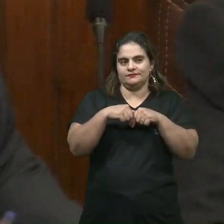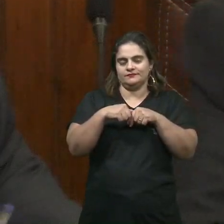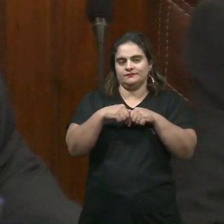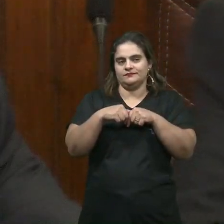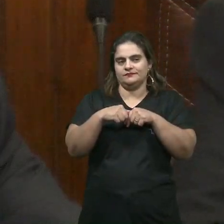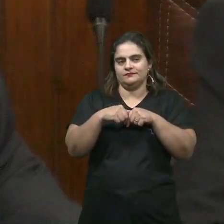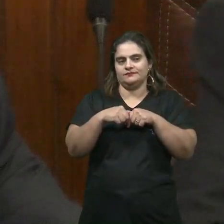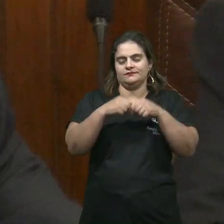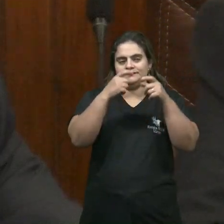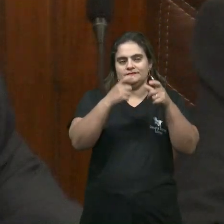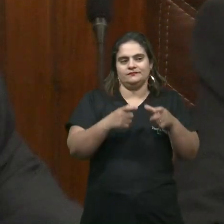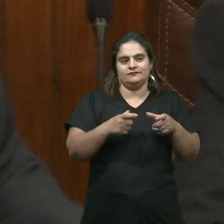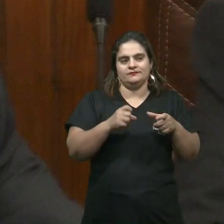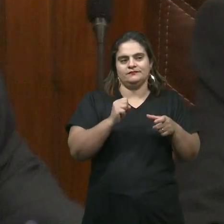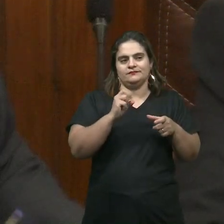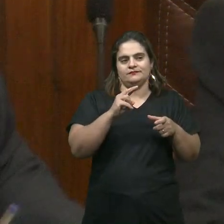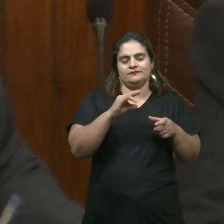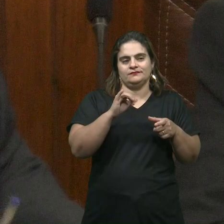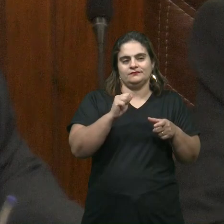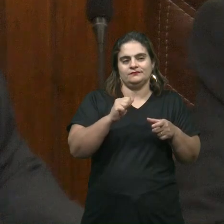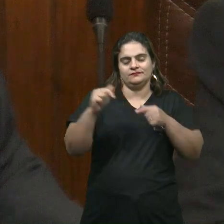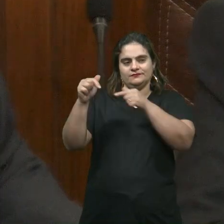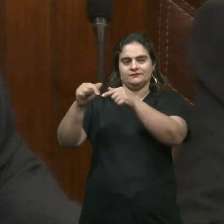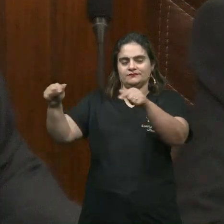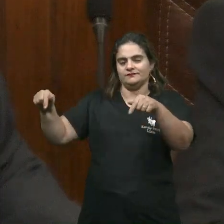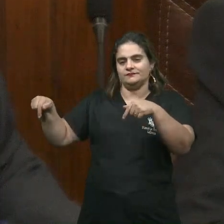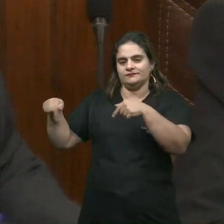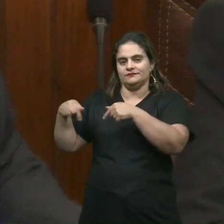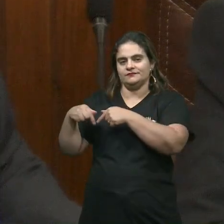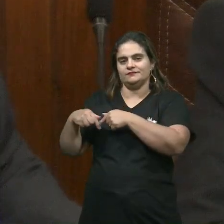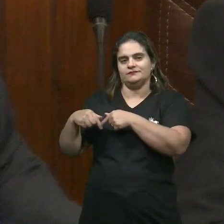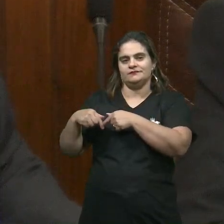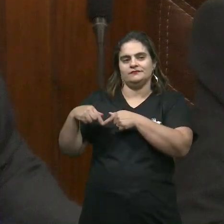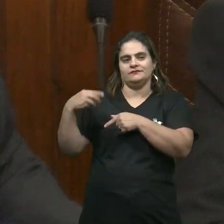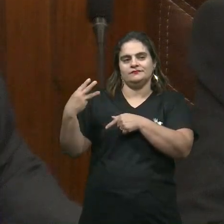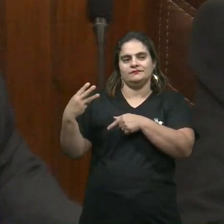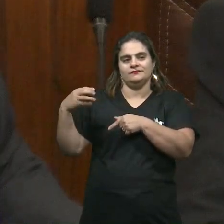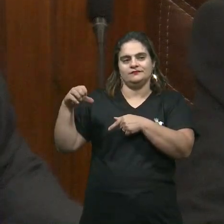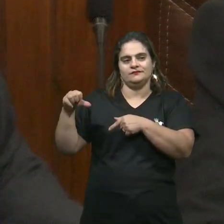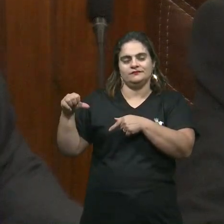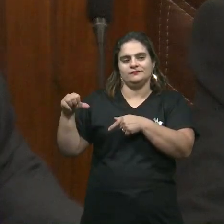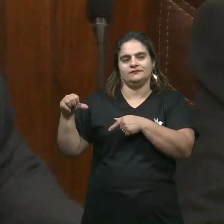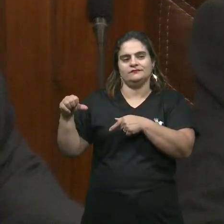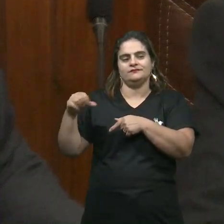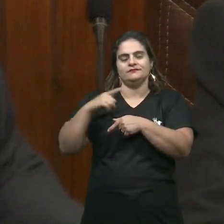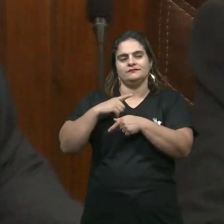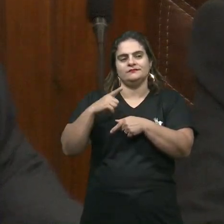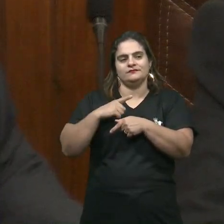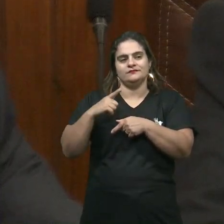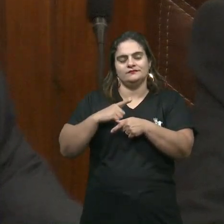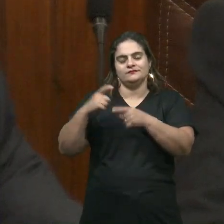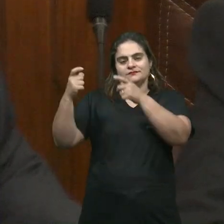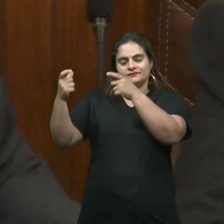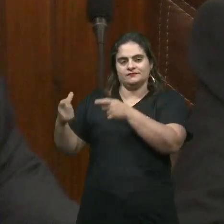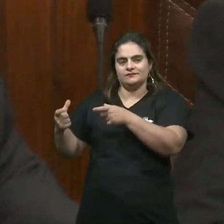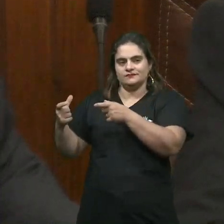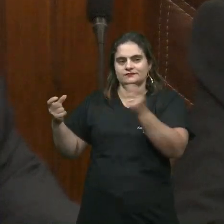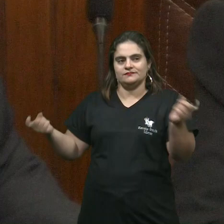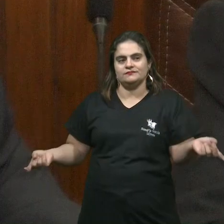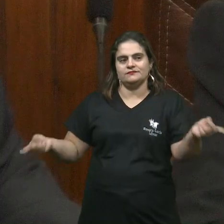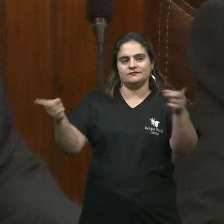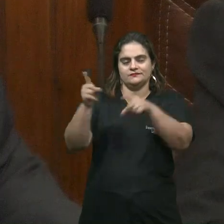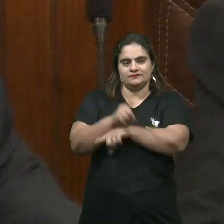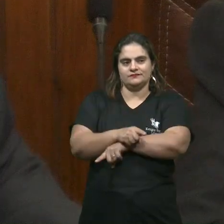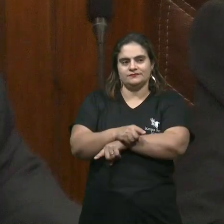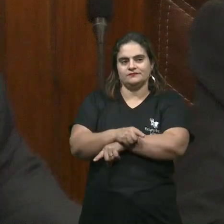localizado no bairro Souza, autoriza sua permuta pelo lote 16 da quadra 2, medindo 319 metros quadrados, localizado no bairro Mirante, de propriedade de